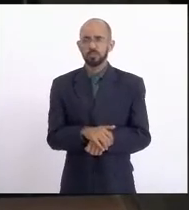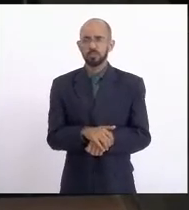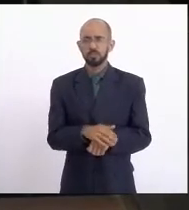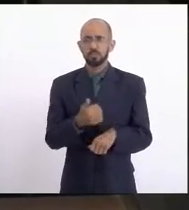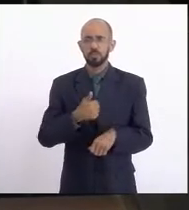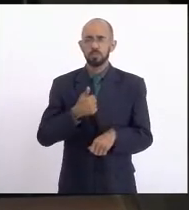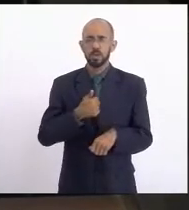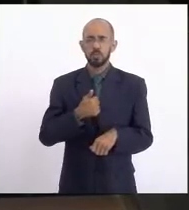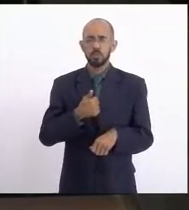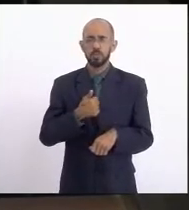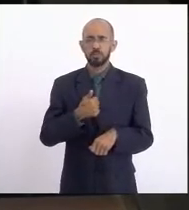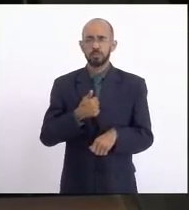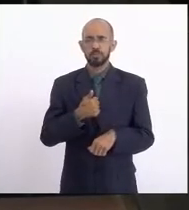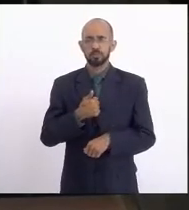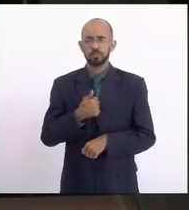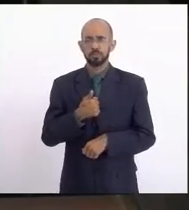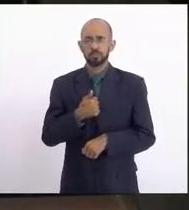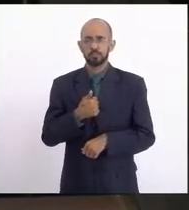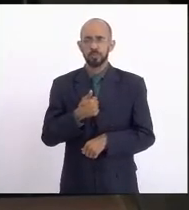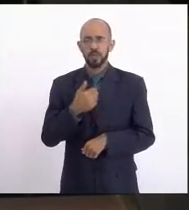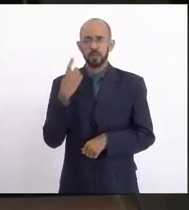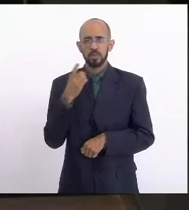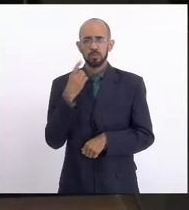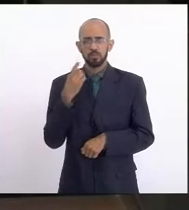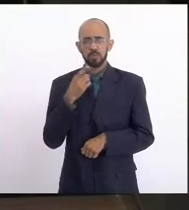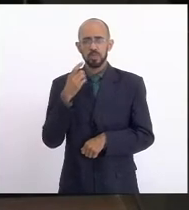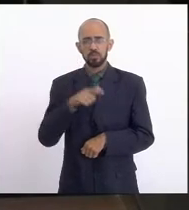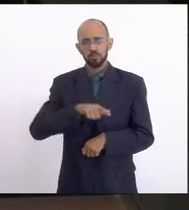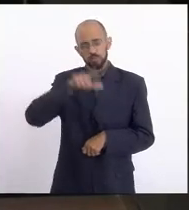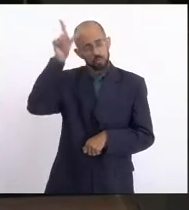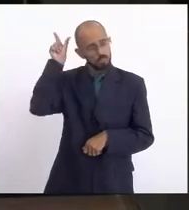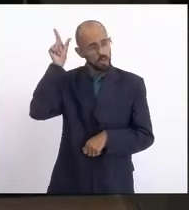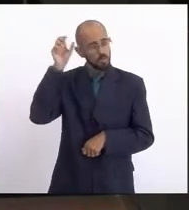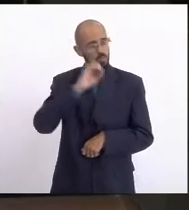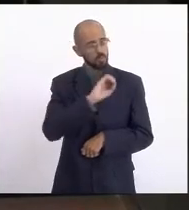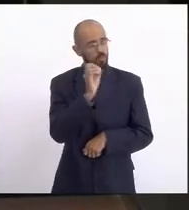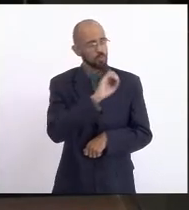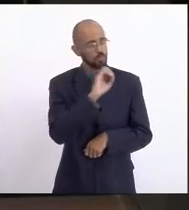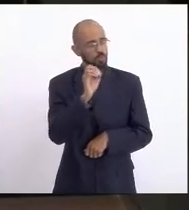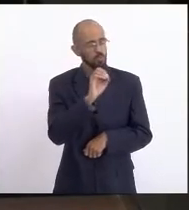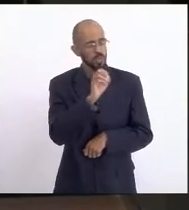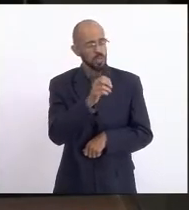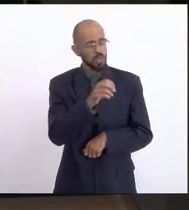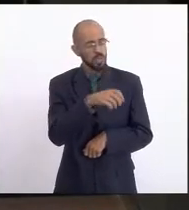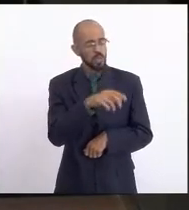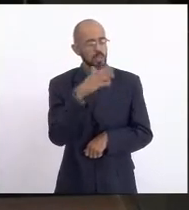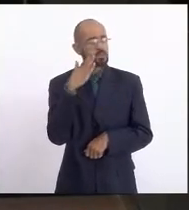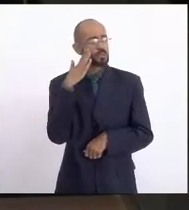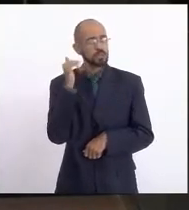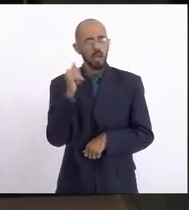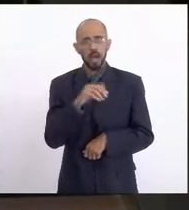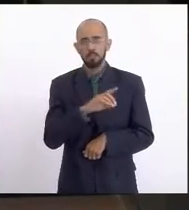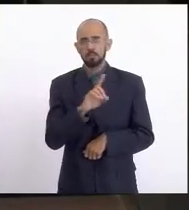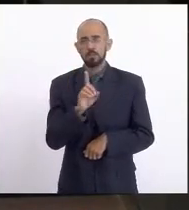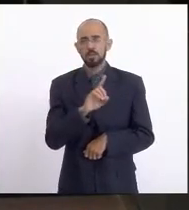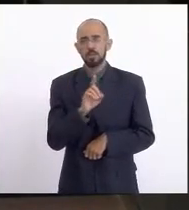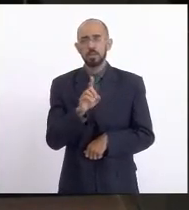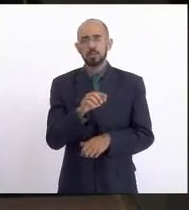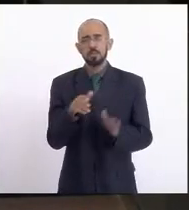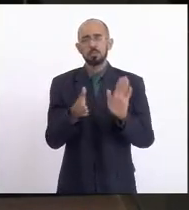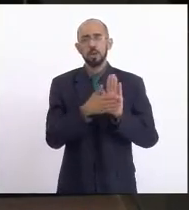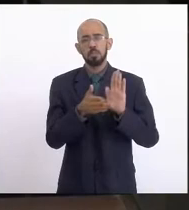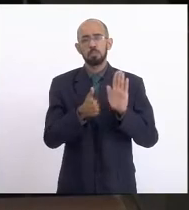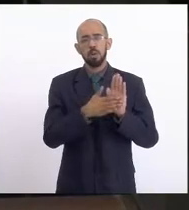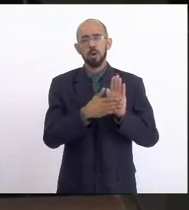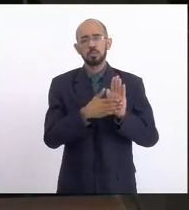Primeiro, deputado Luiz Paulo, ninguém foi ouvido sobre essa proposta de municipalização do Hospital do